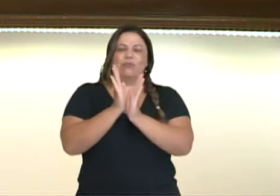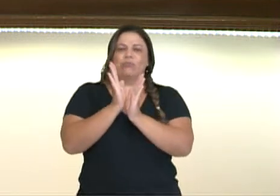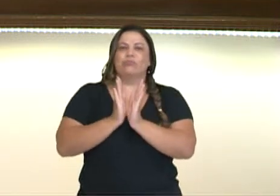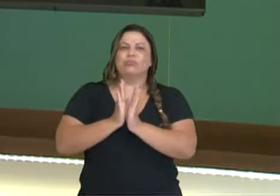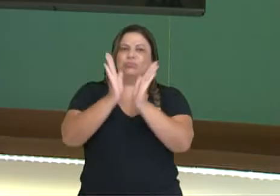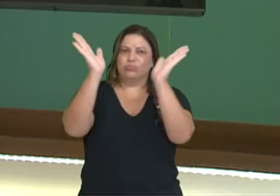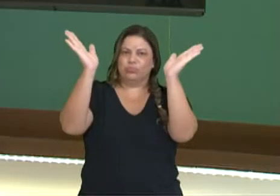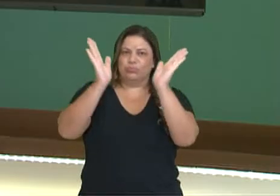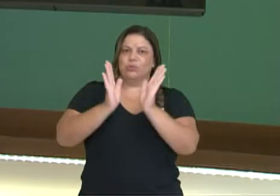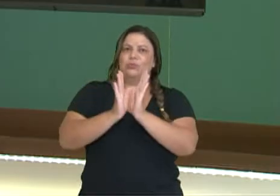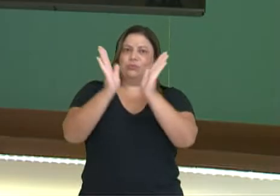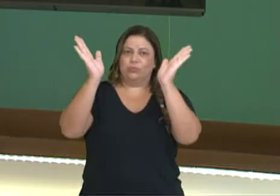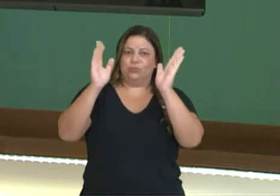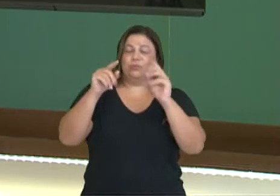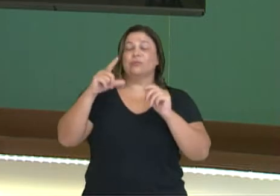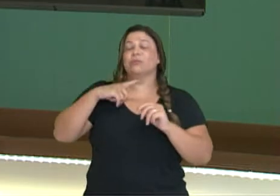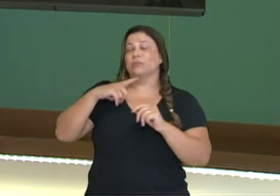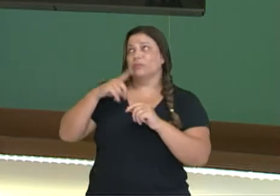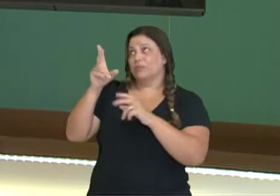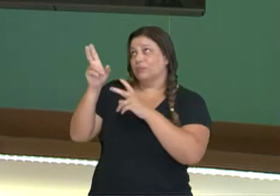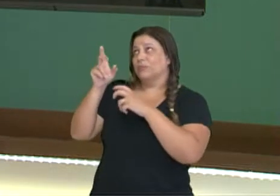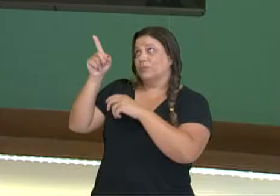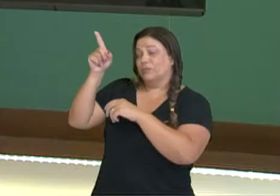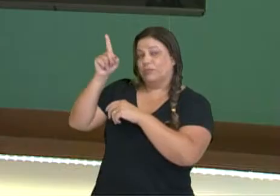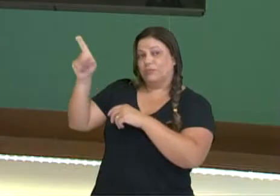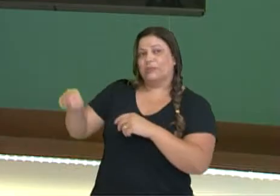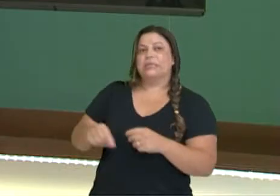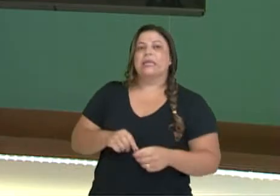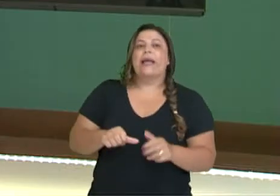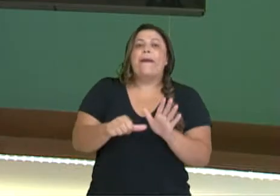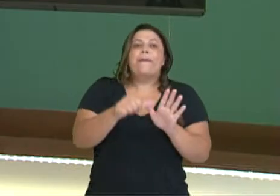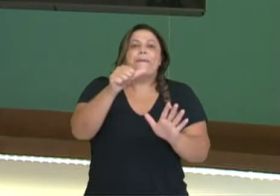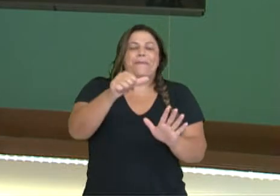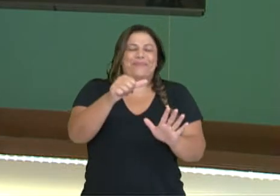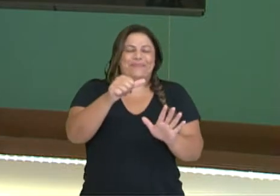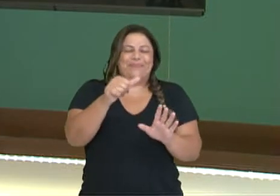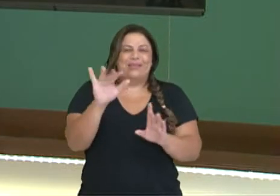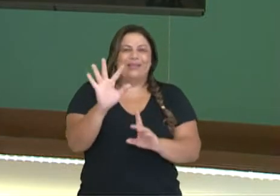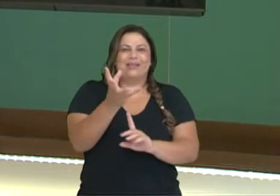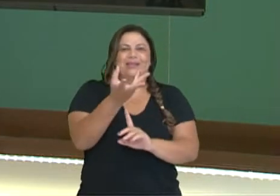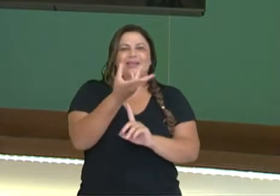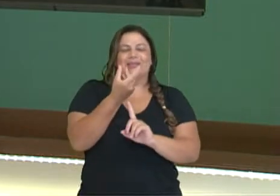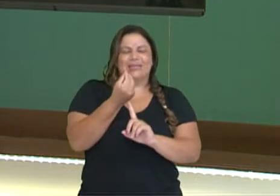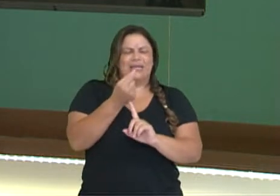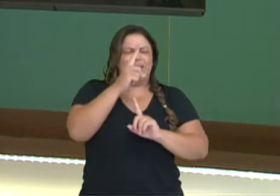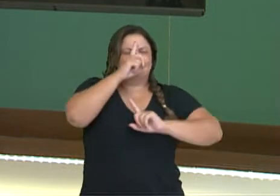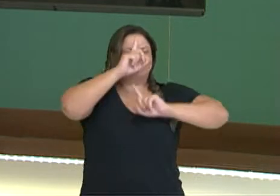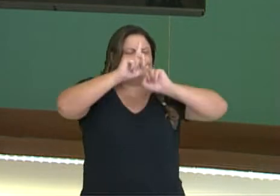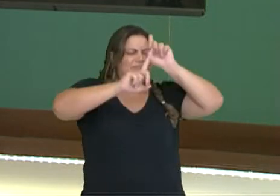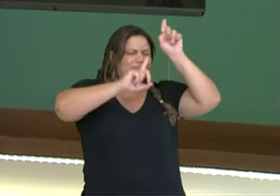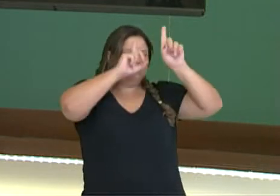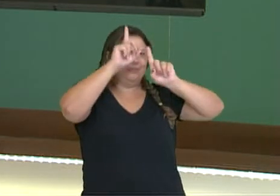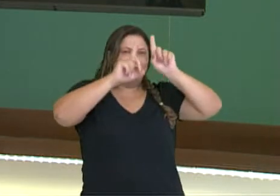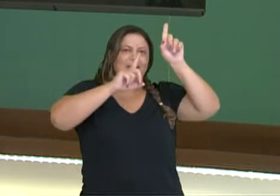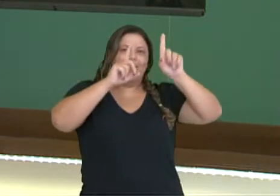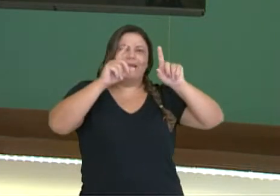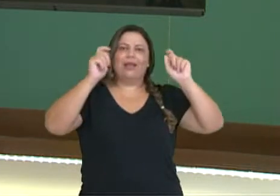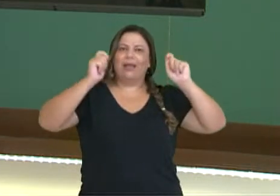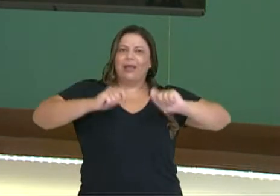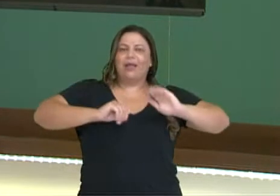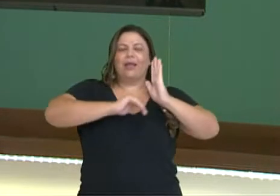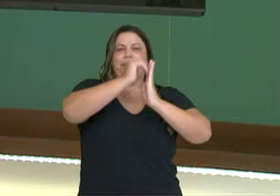aqui a gente tem o Masaccio, que foi o primeiro artista a criar um afresco, uma